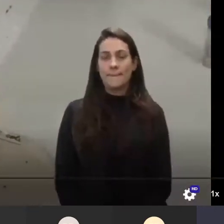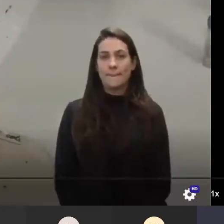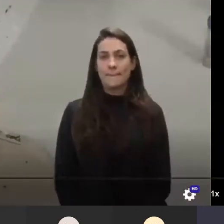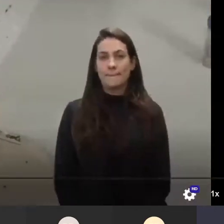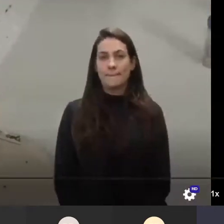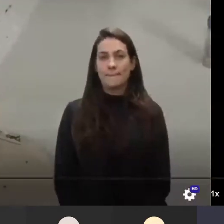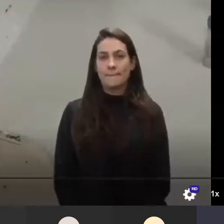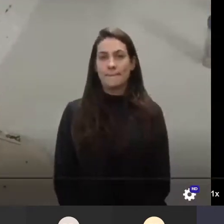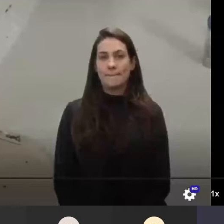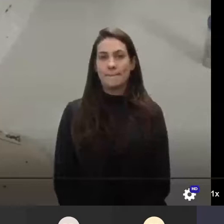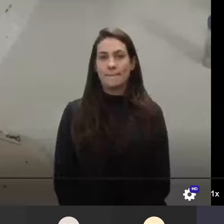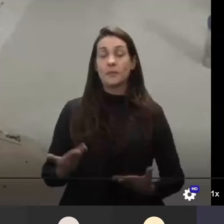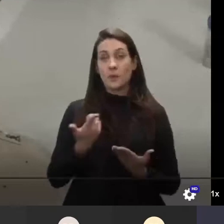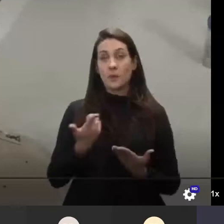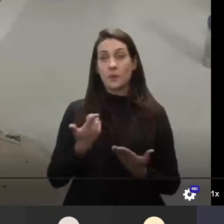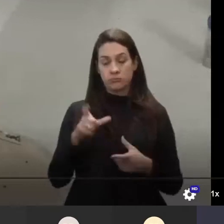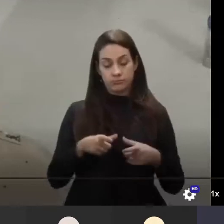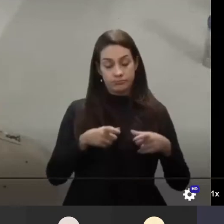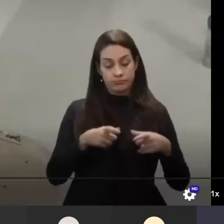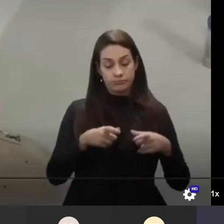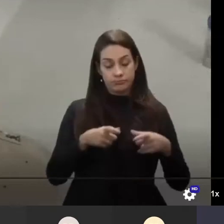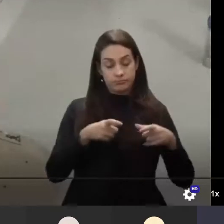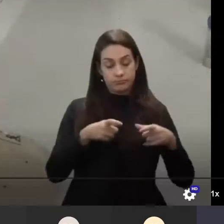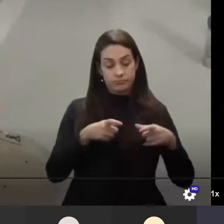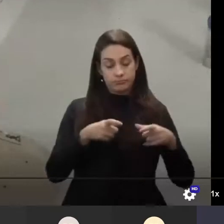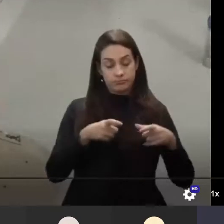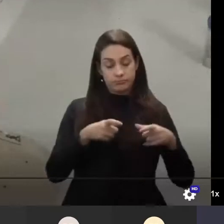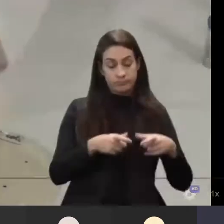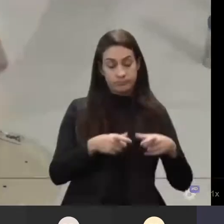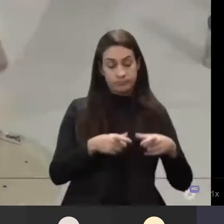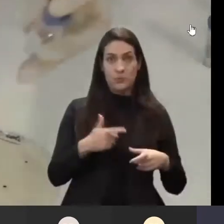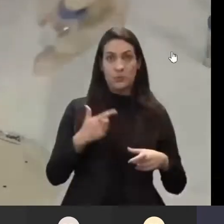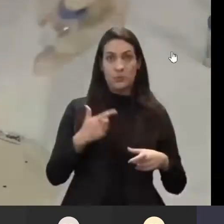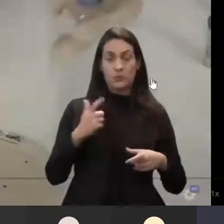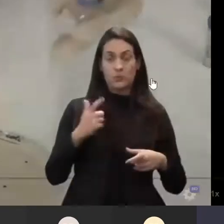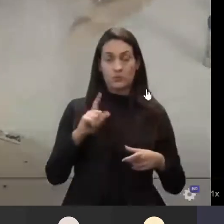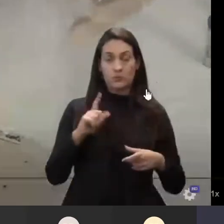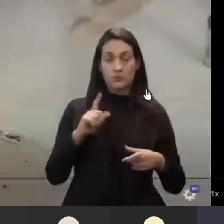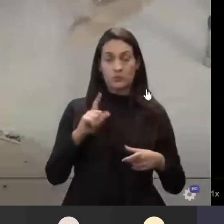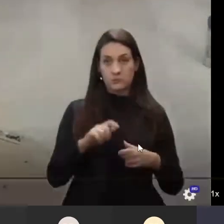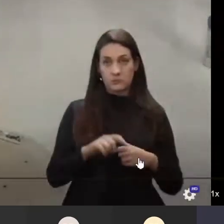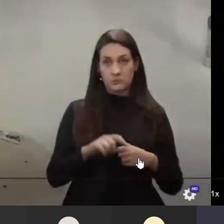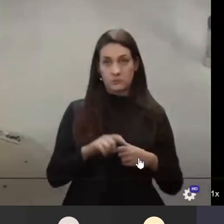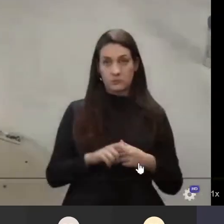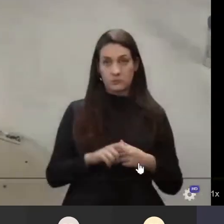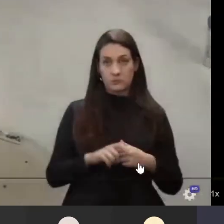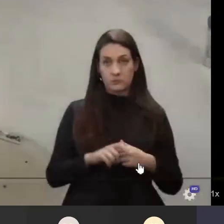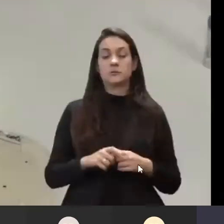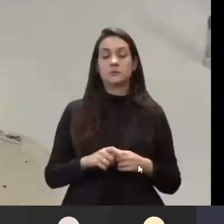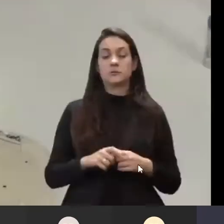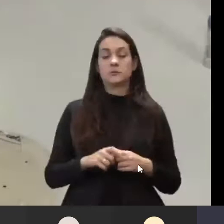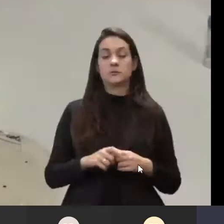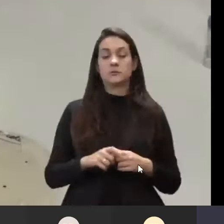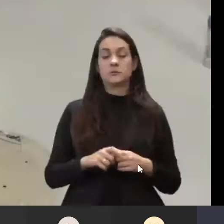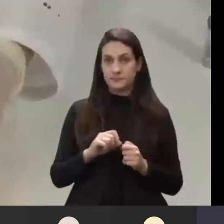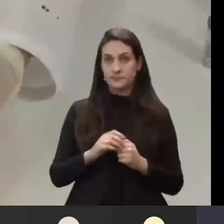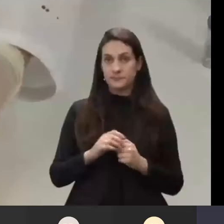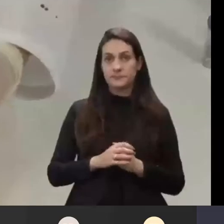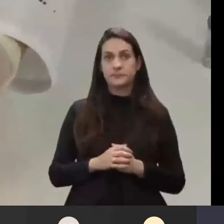E agora nós passamos para outra plaquinha com a Escherichia coli e vamos fazer o mesmo procedimento. Então, vai colocar os